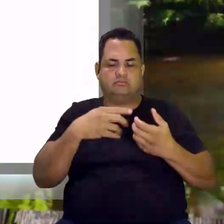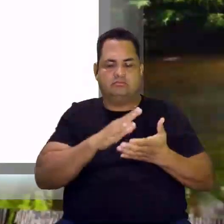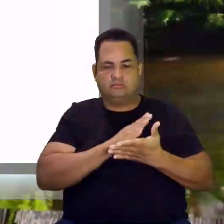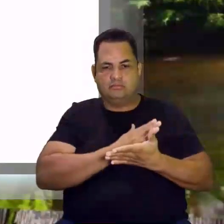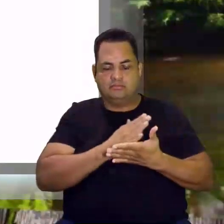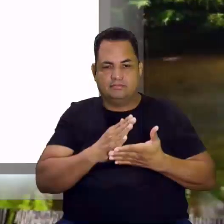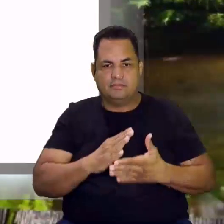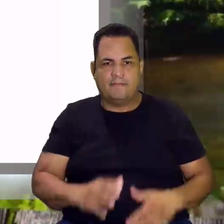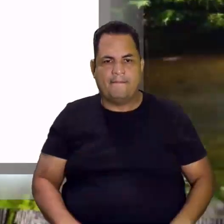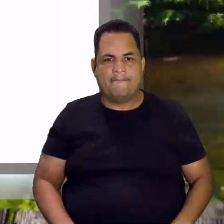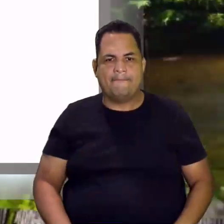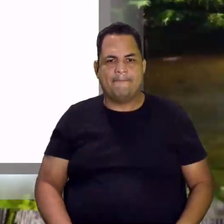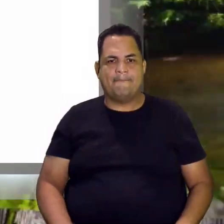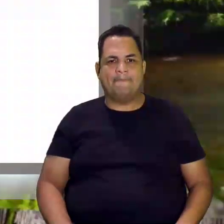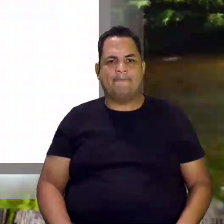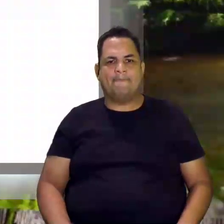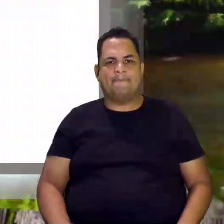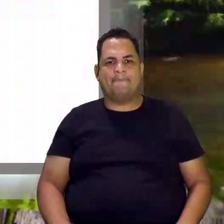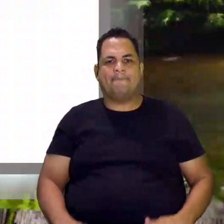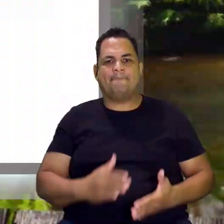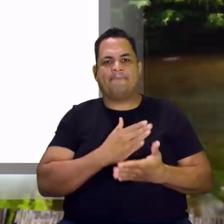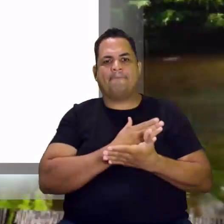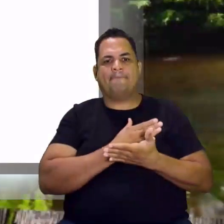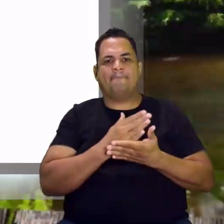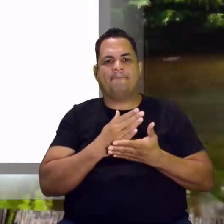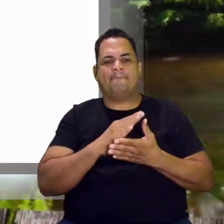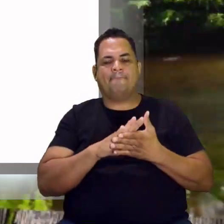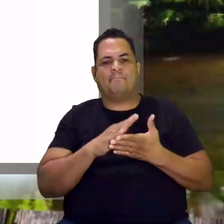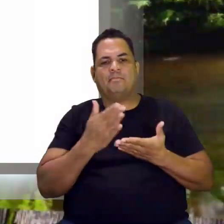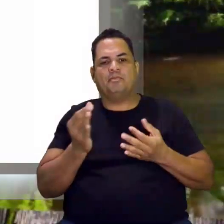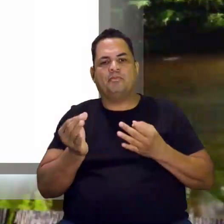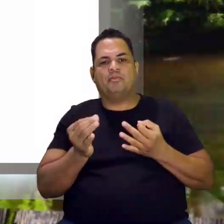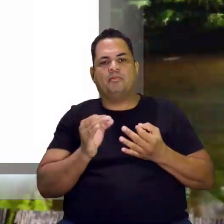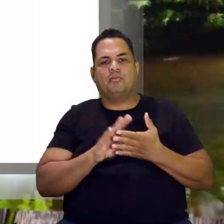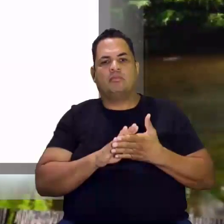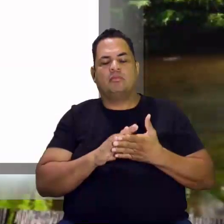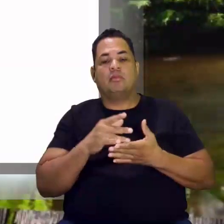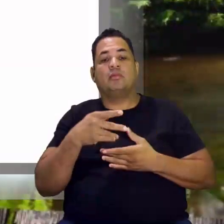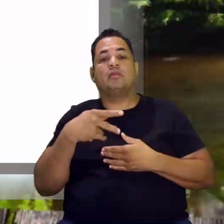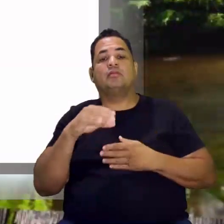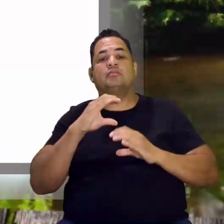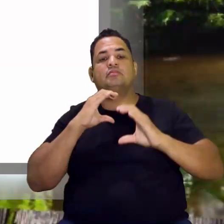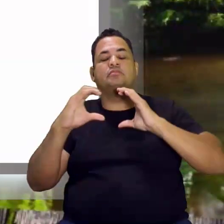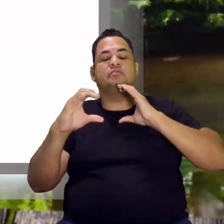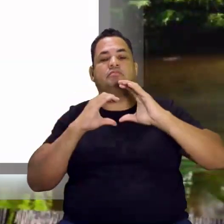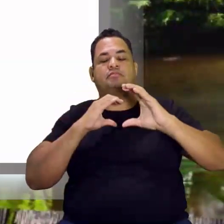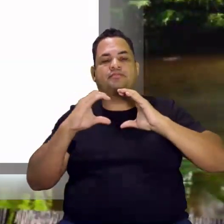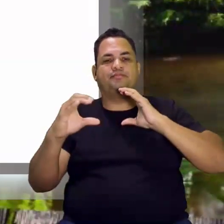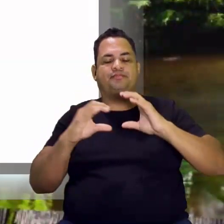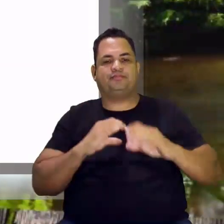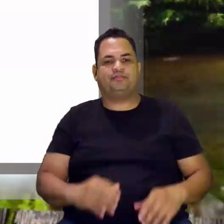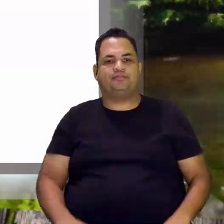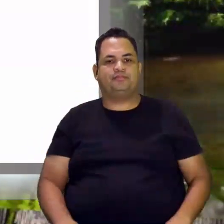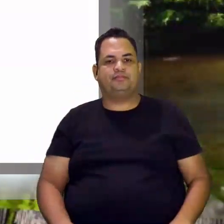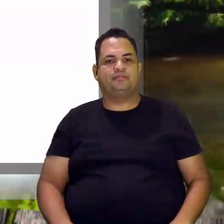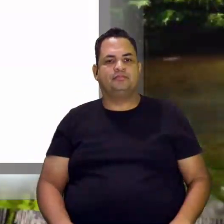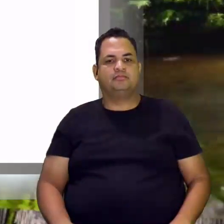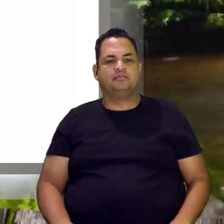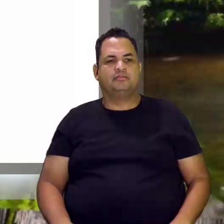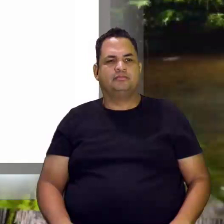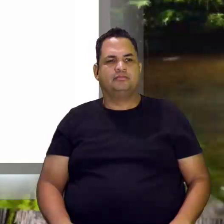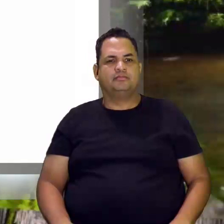nas rochas, tá? E aí eles começaram então a sua comunicação. E